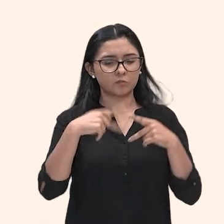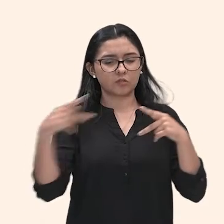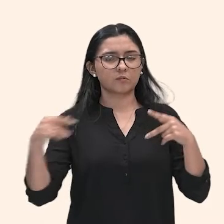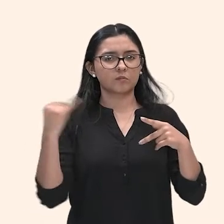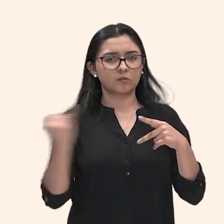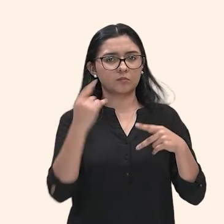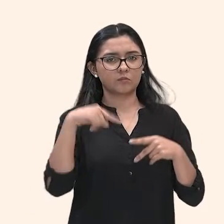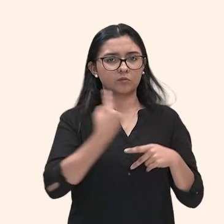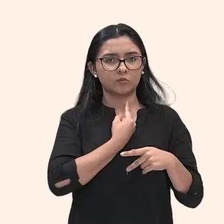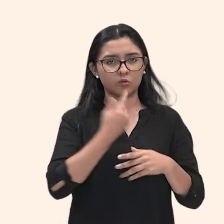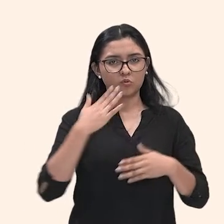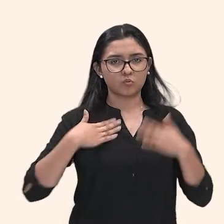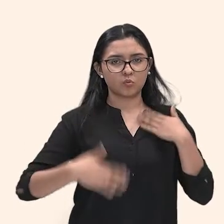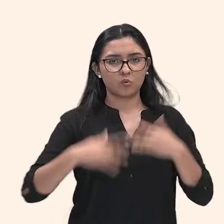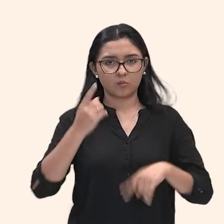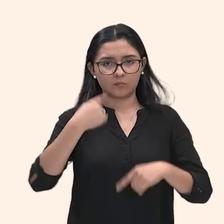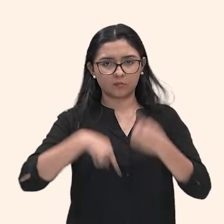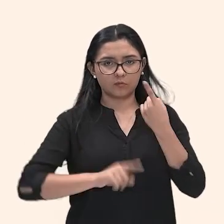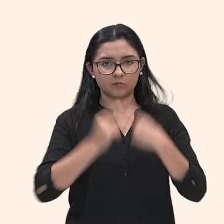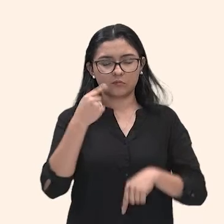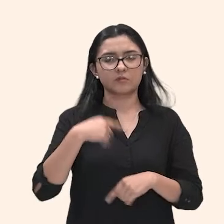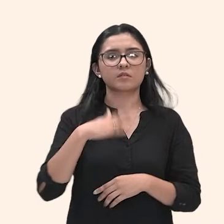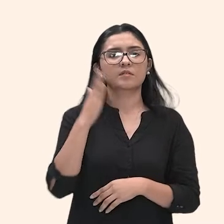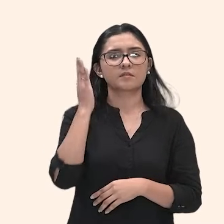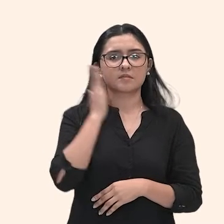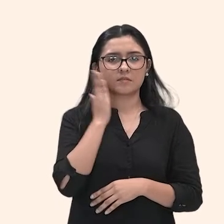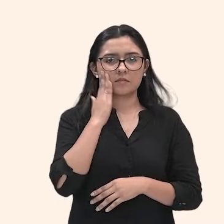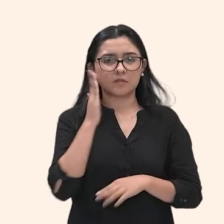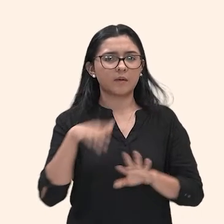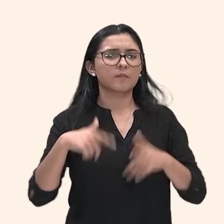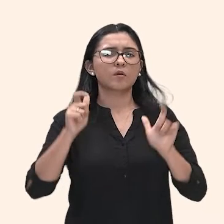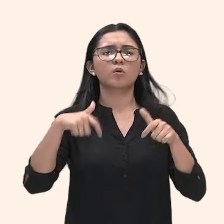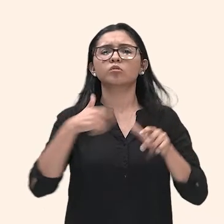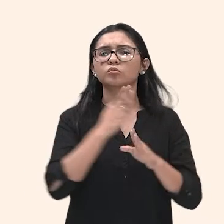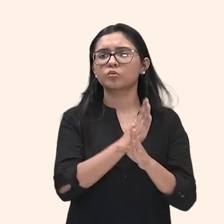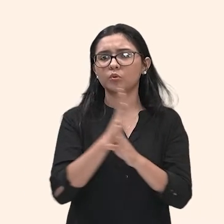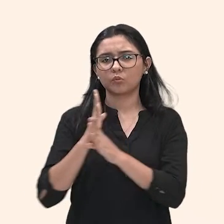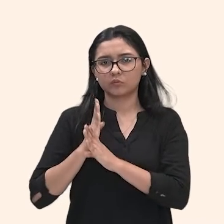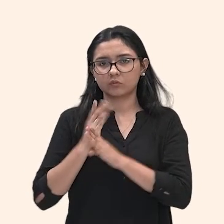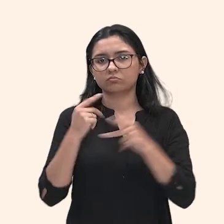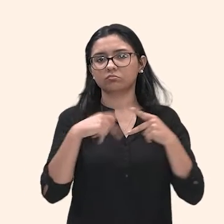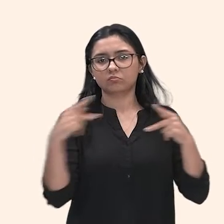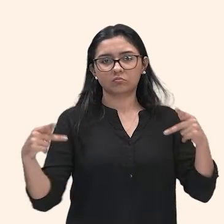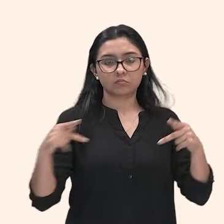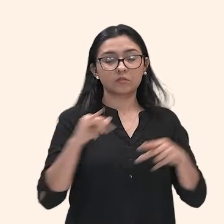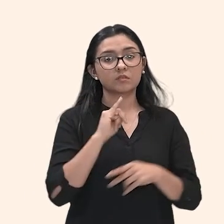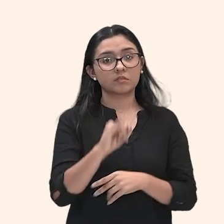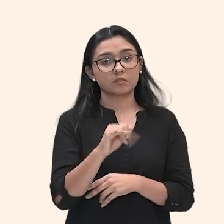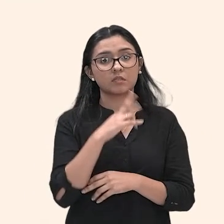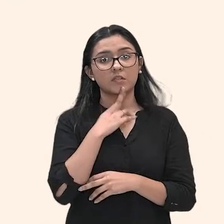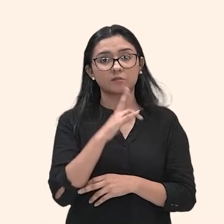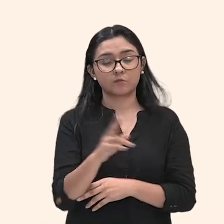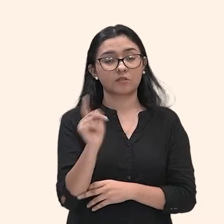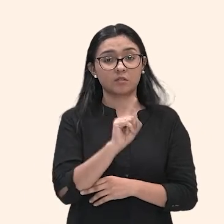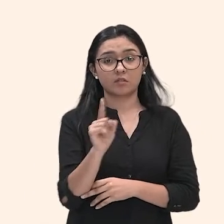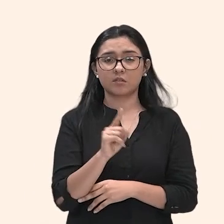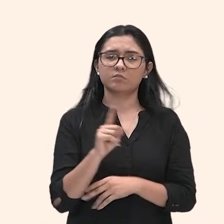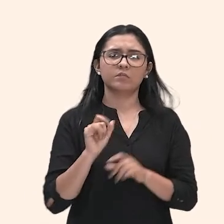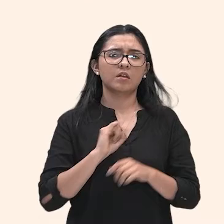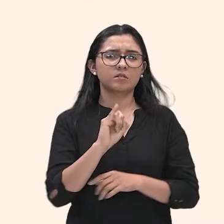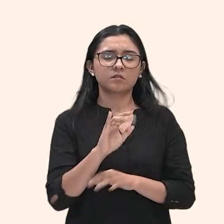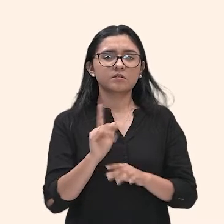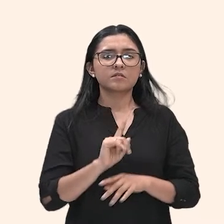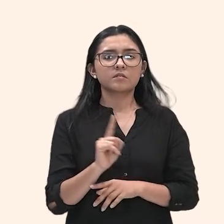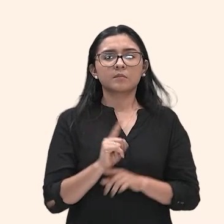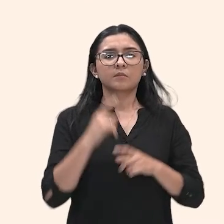para o nosso organismo? Sabem aonde podemos encontrá-las? Se a resposta é não, não se preocupem, porque